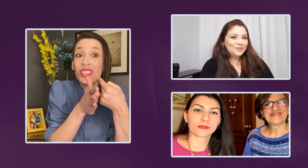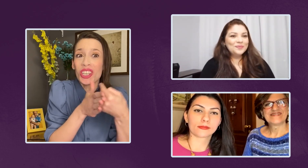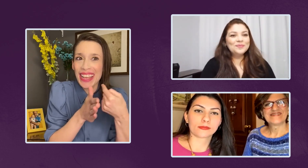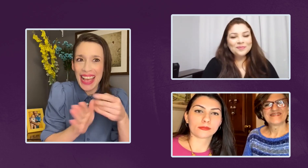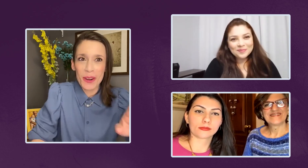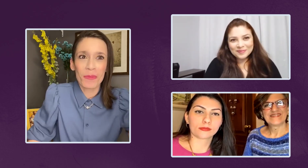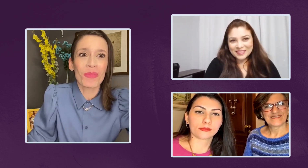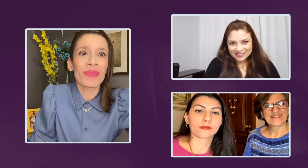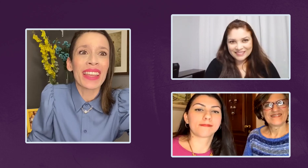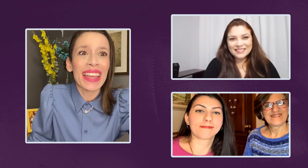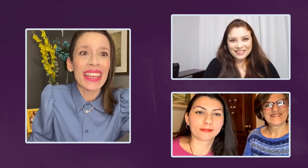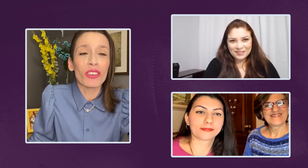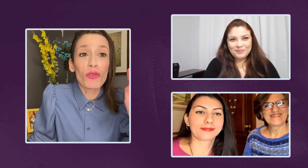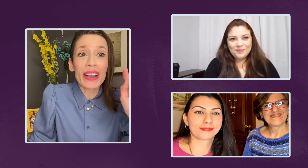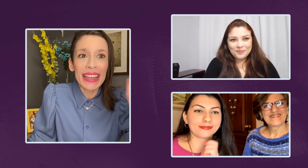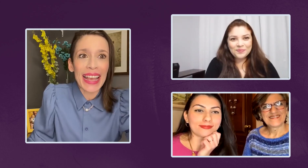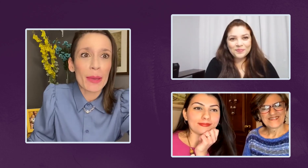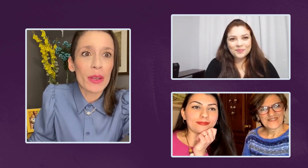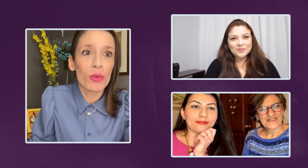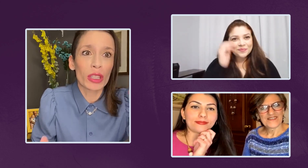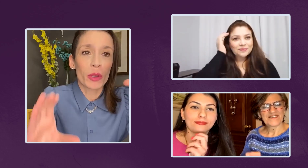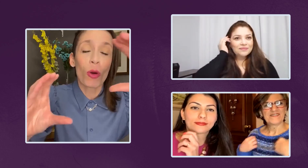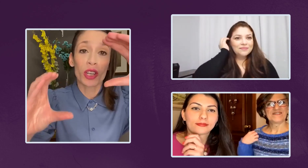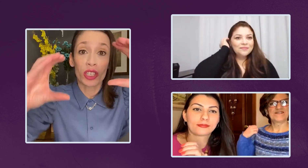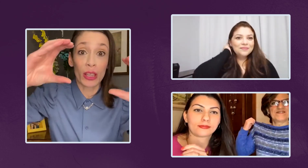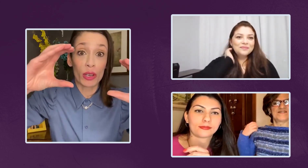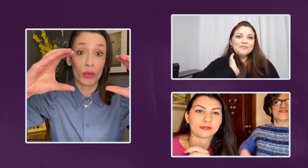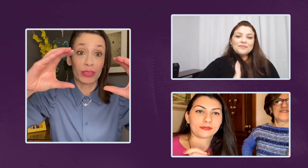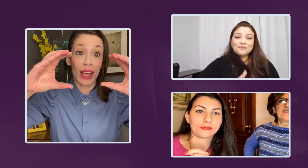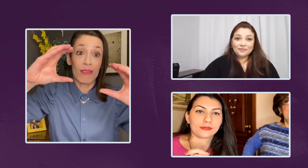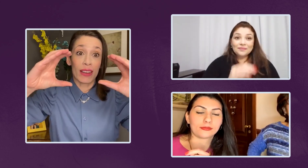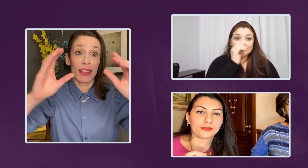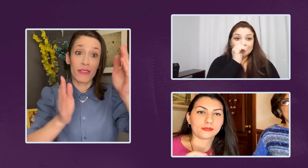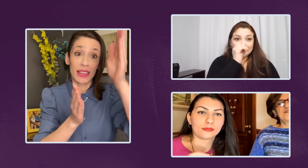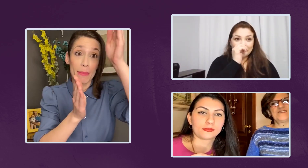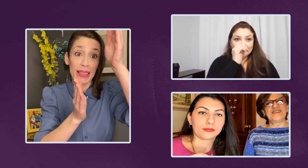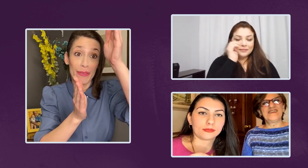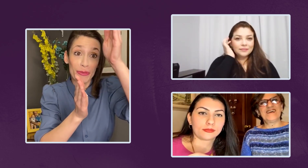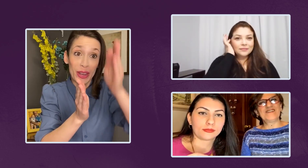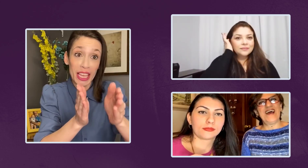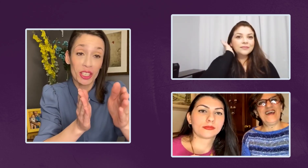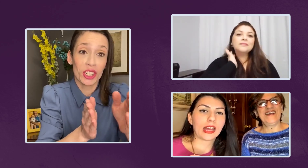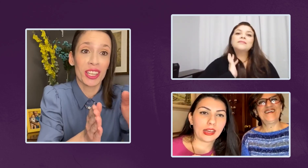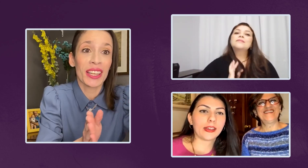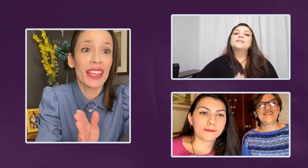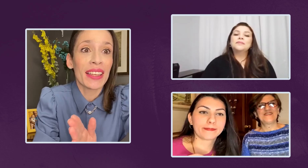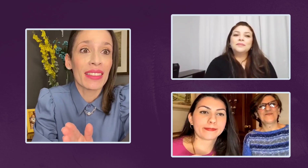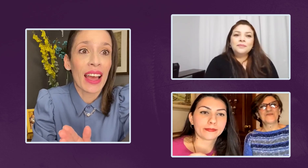perguntas que chegaram e eu não vou clicar na pergunta, porque como a gente está na horizontal, ela vai ficar bem na